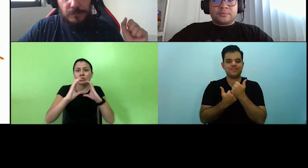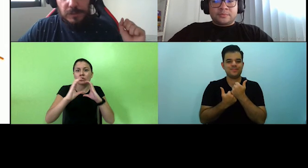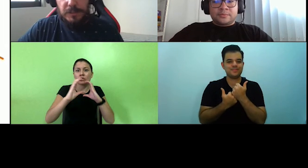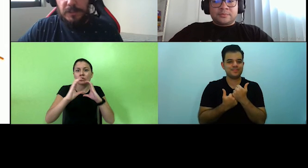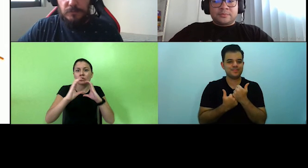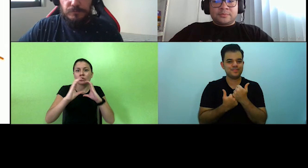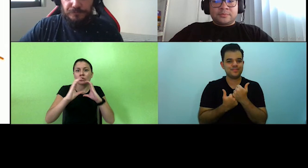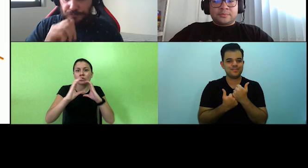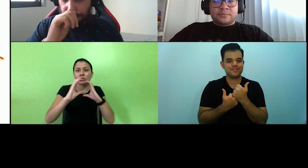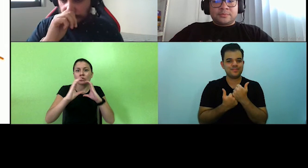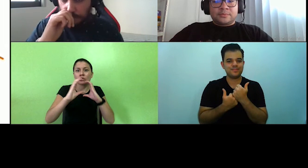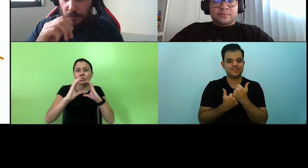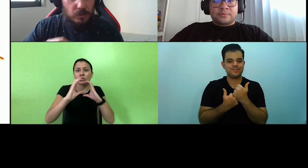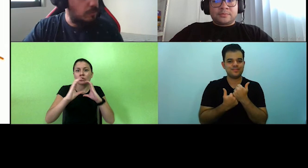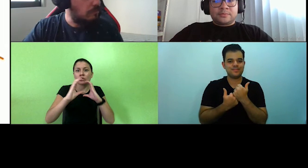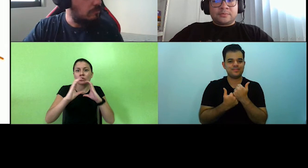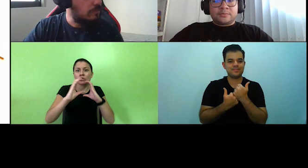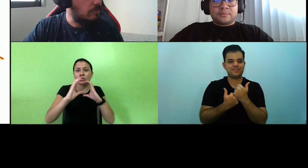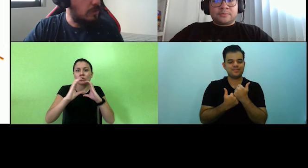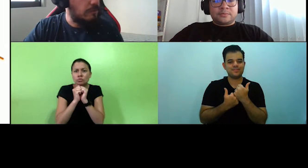surdos e